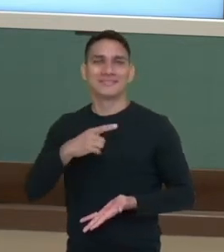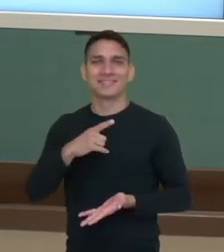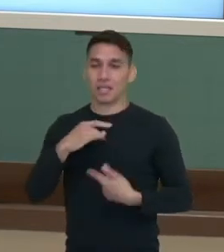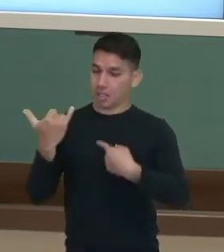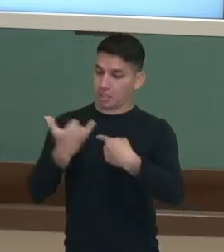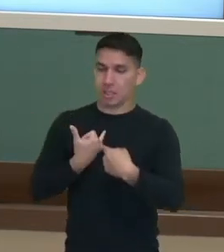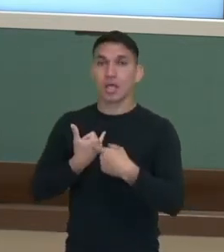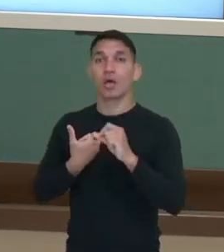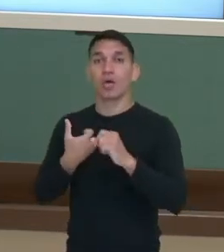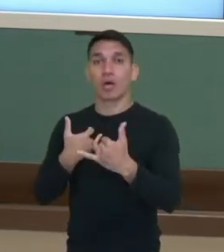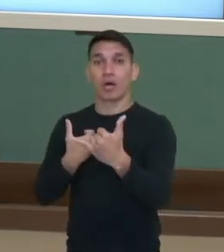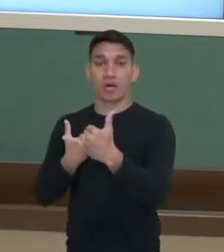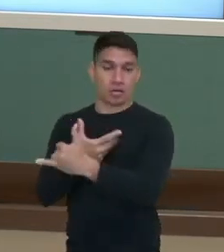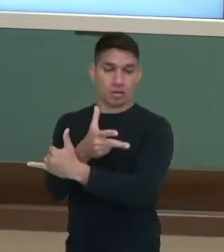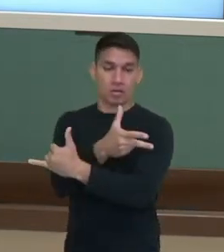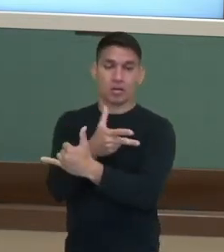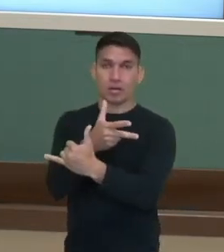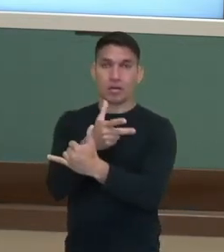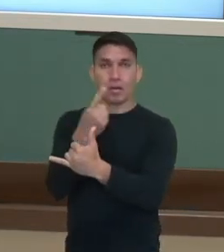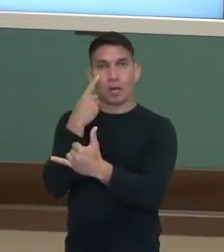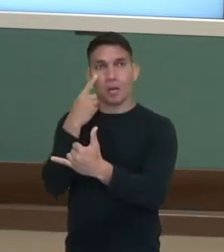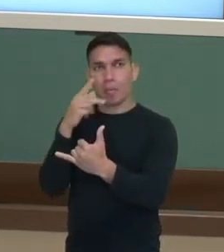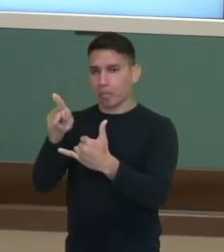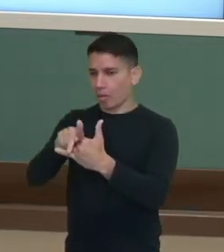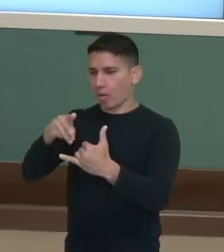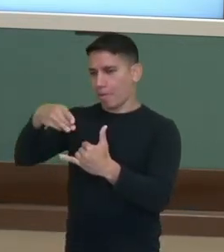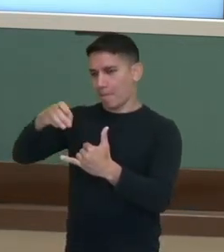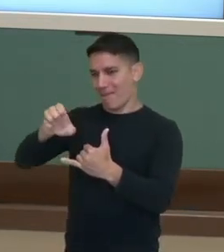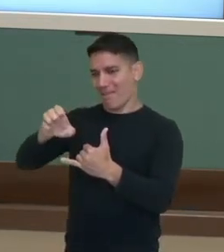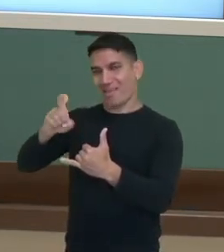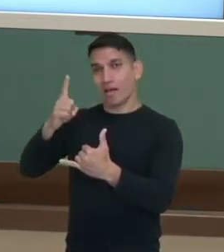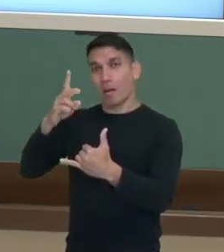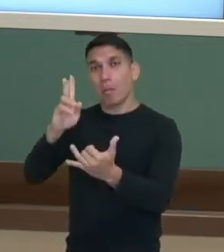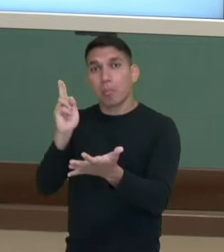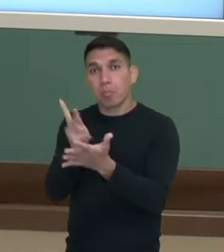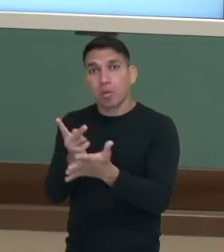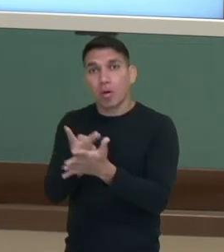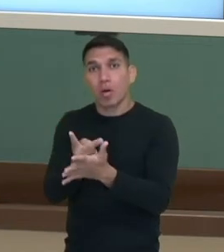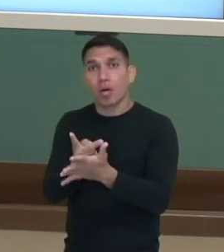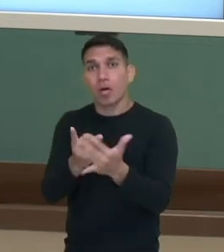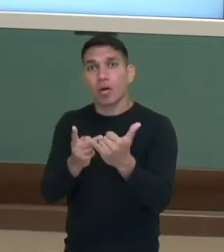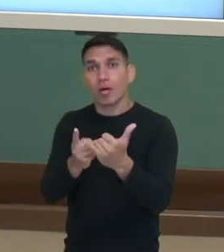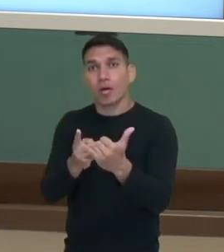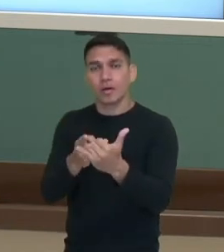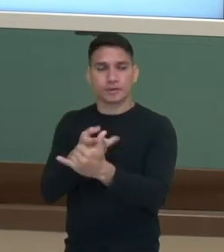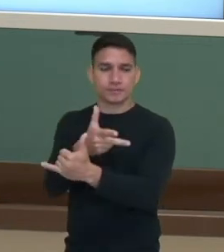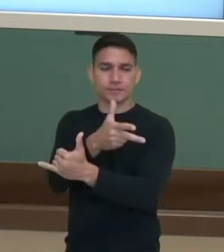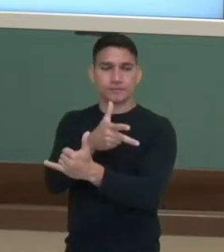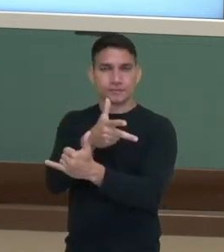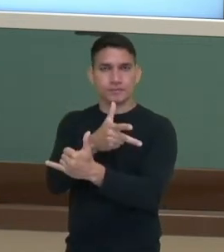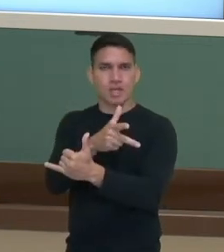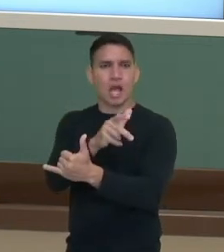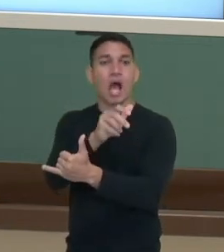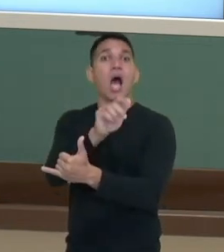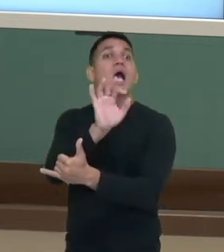a próclise no pronome me, e aqui a justificativa da próclise, o pronome indefinido, o